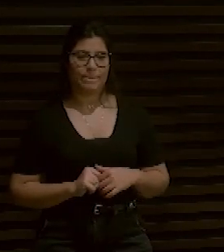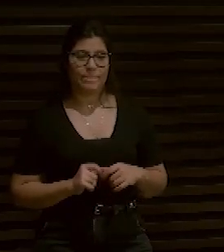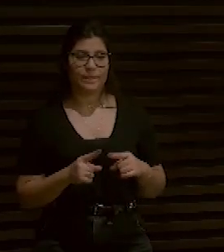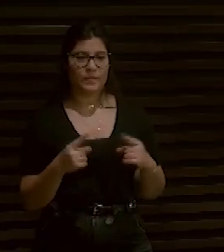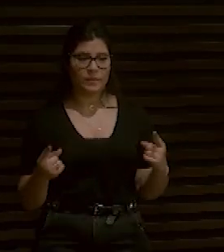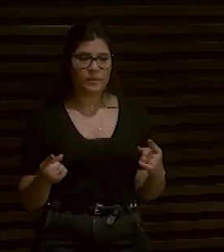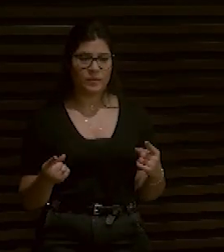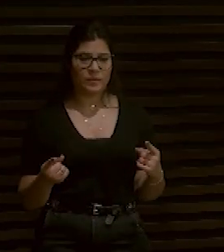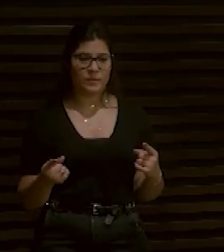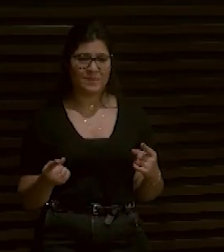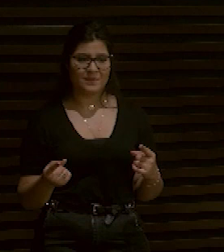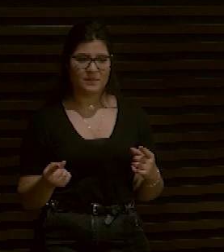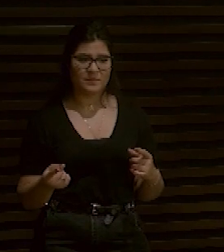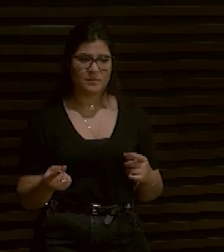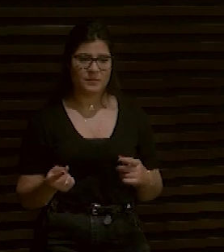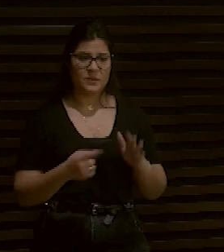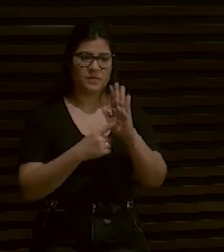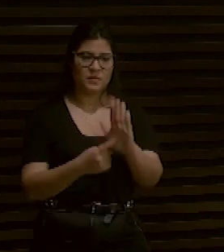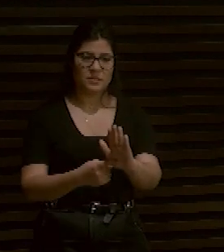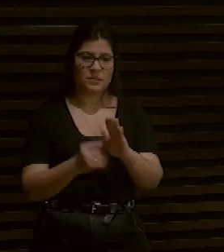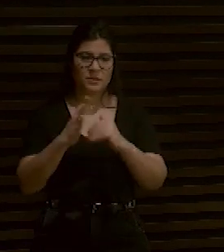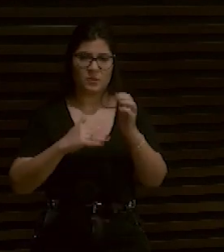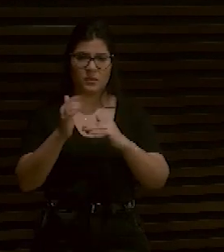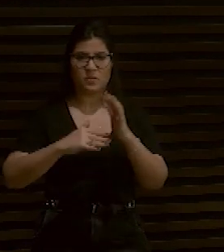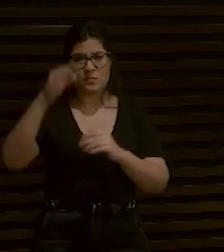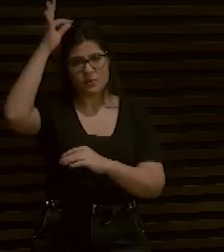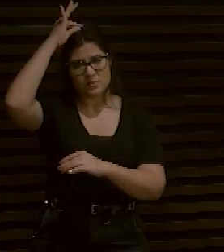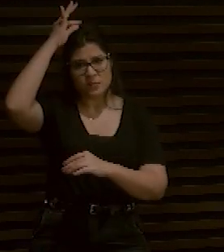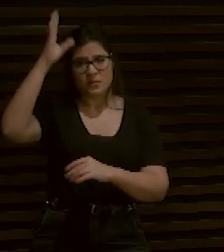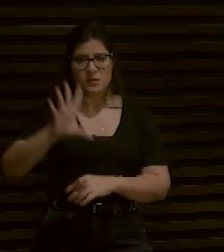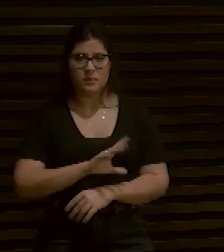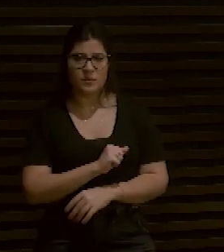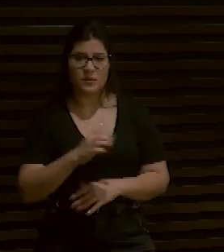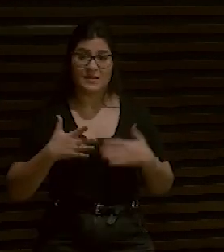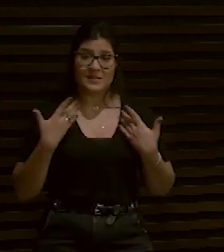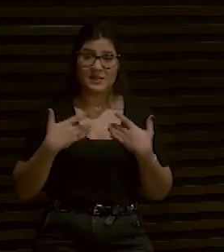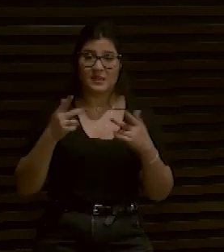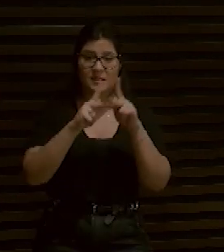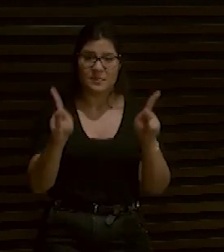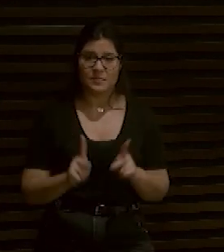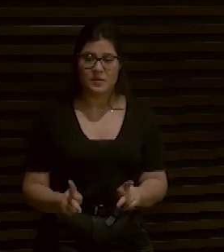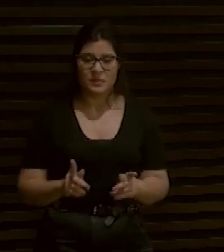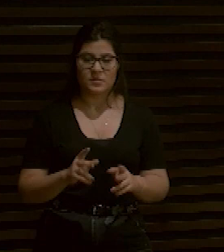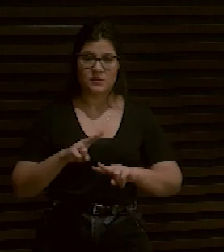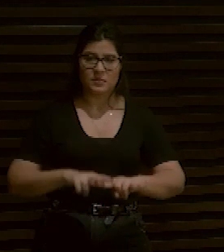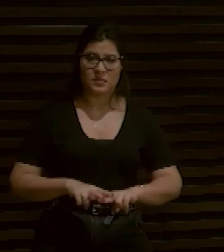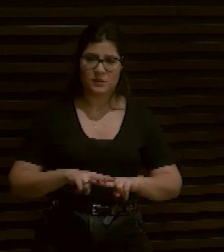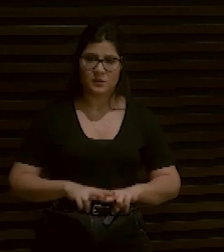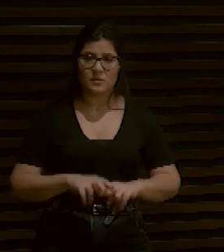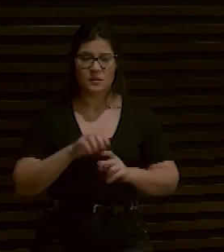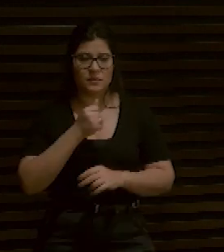Mas o fruto do Espírito é amor, alegria, longanimidade,